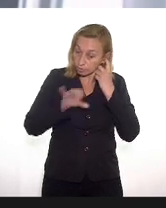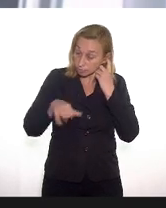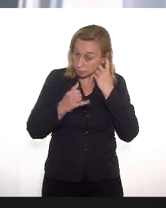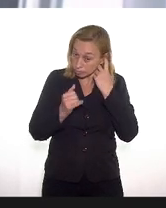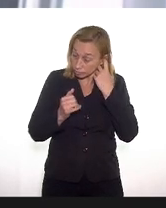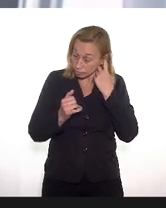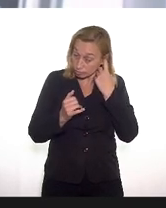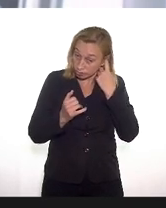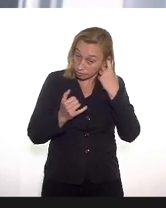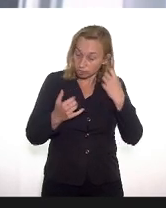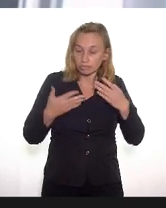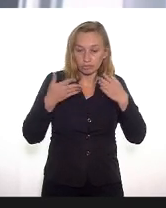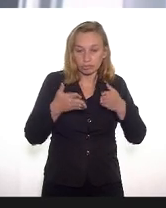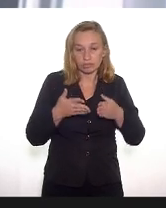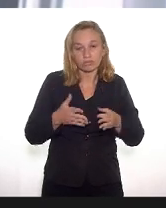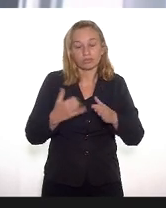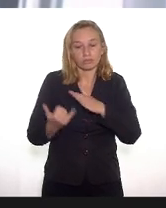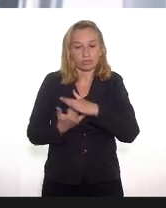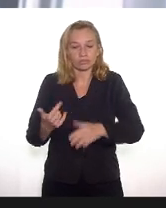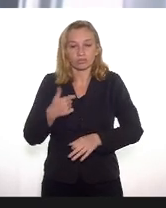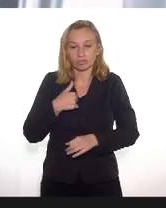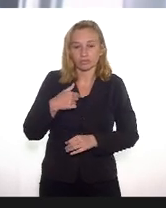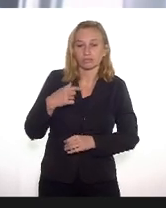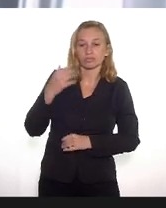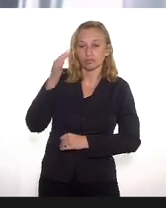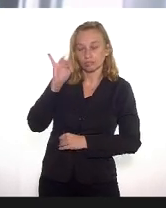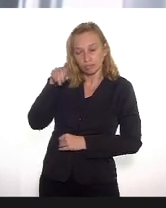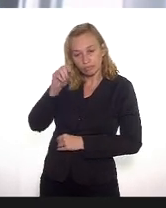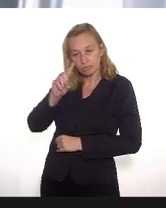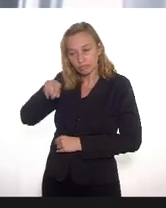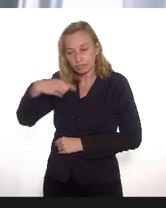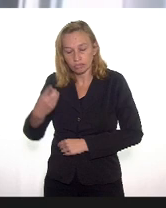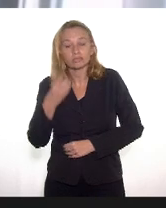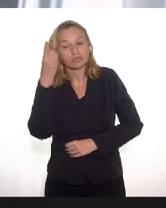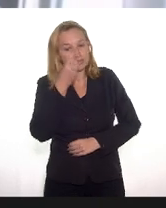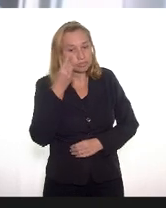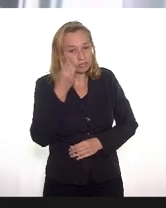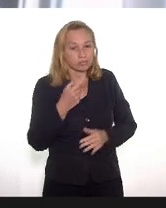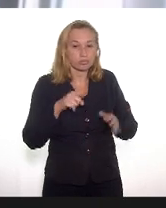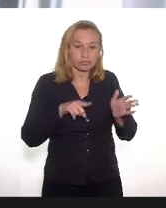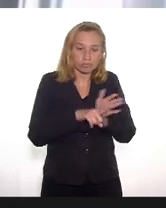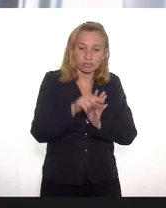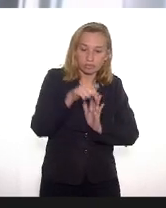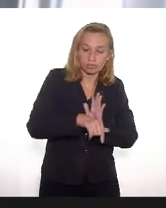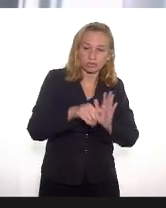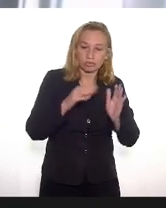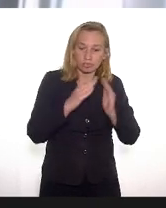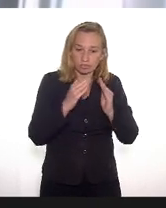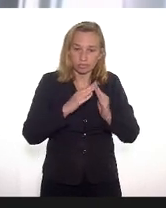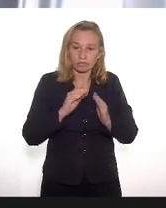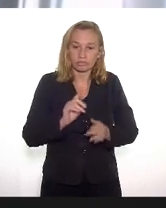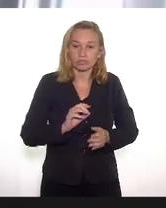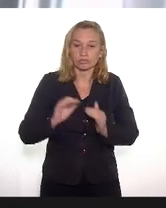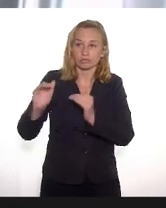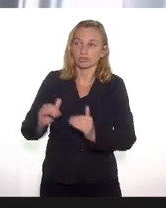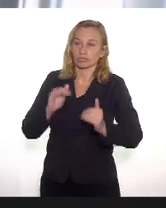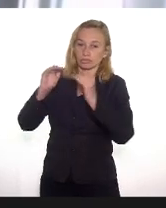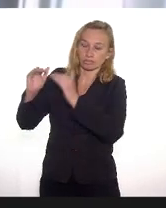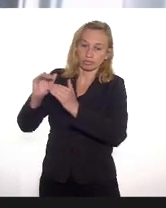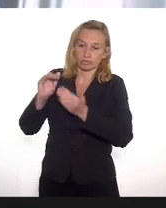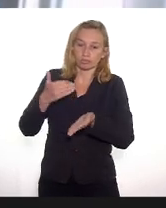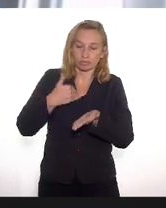vista institucional, é um tema que eu, Flávio e outros deputados temos lutado aqui na casa, subsecretário, para garantir uma